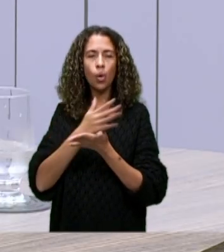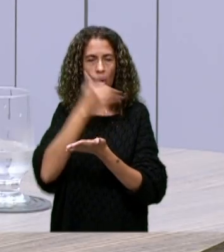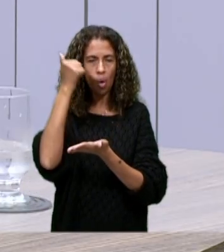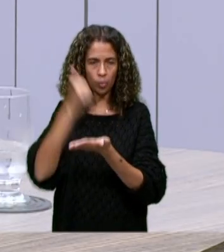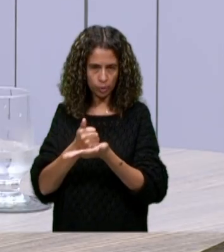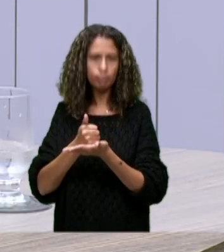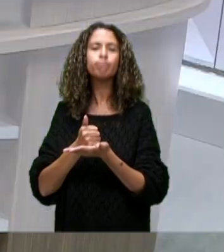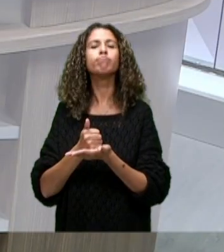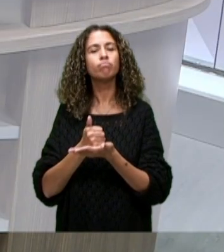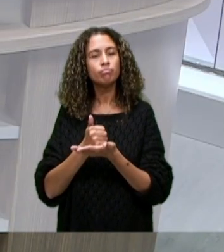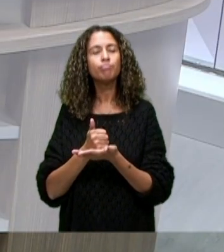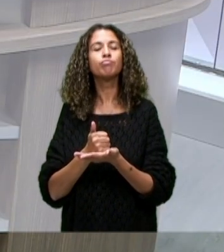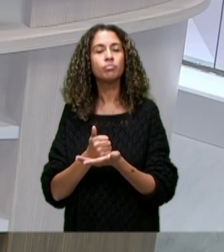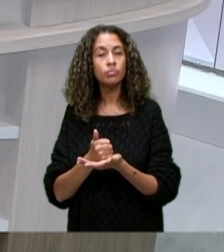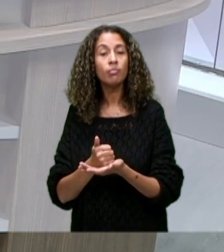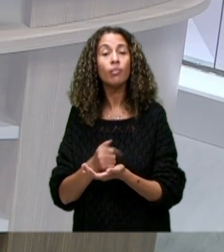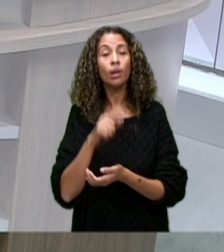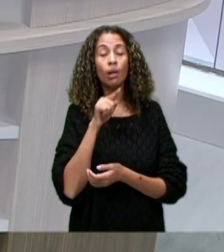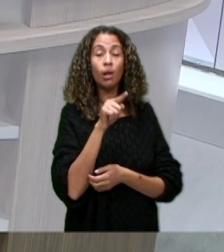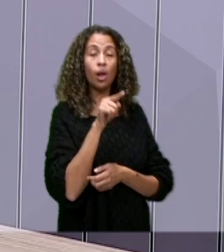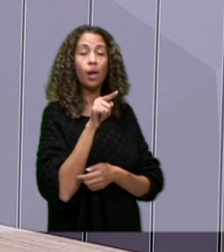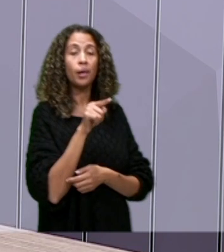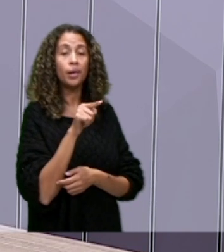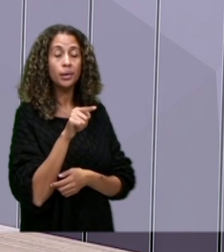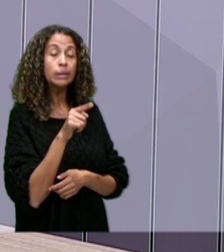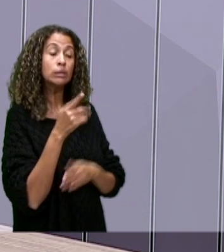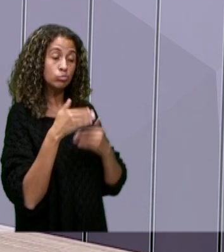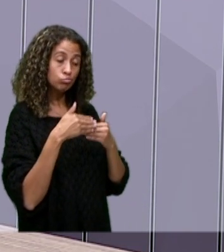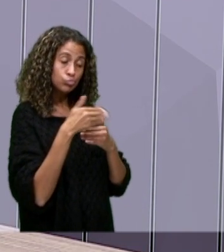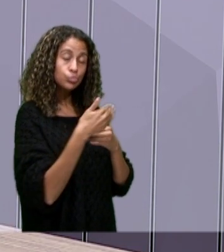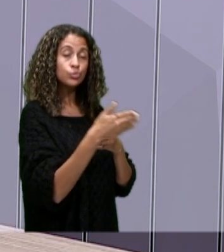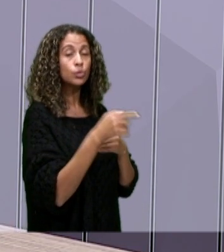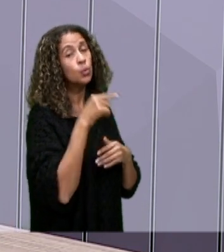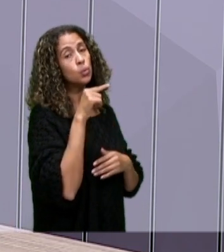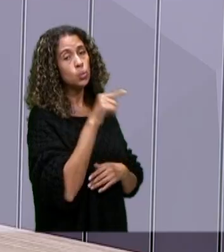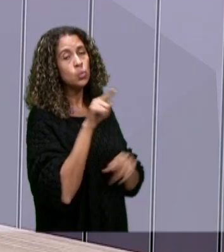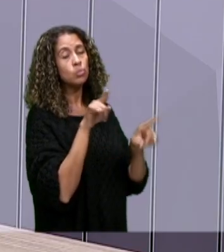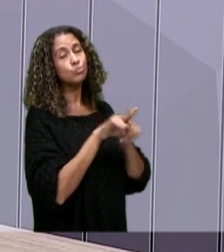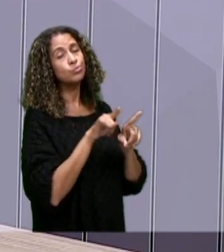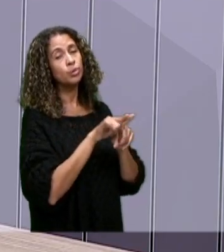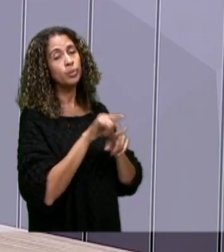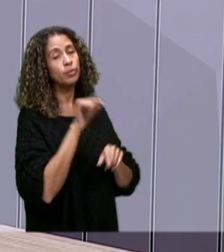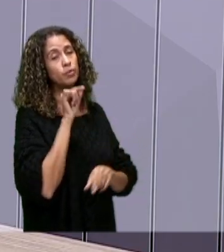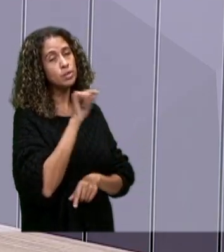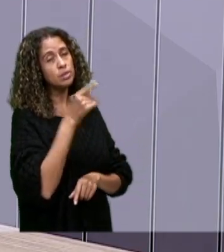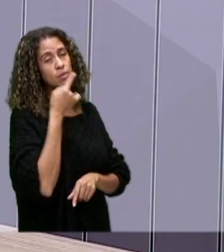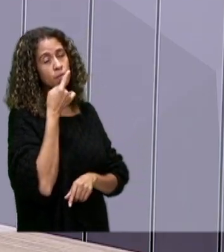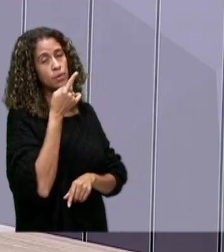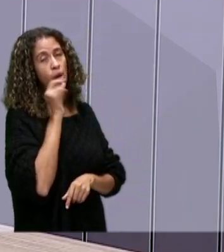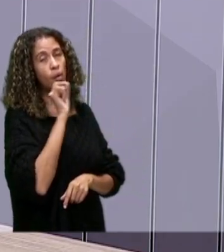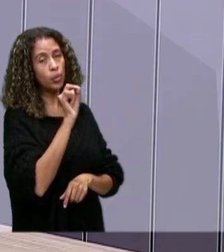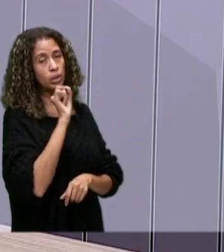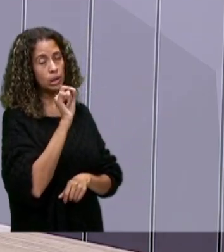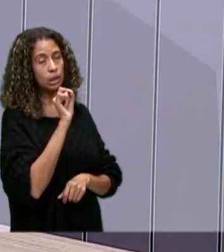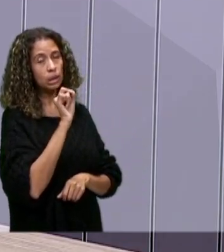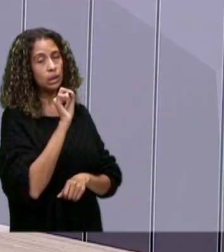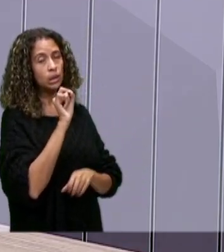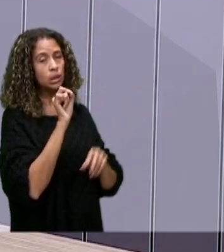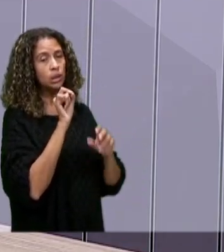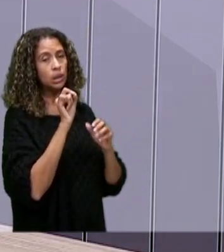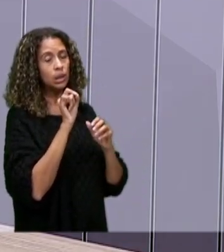seguintes. E a partir disso, tu também, daí, descola bastante, por